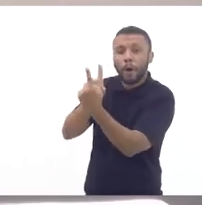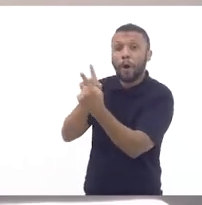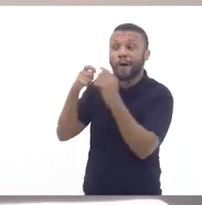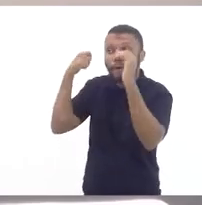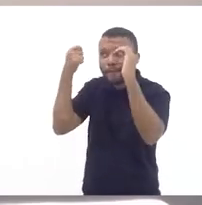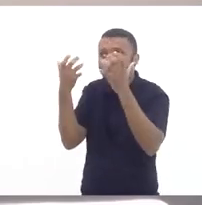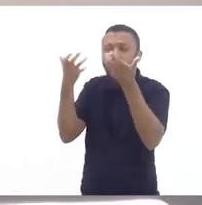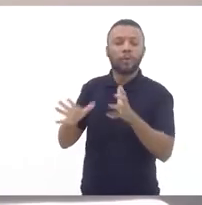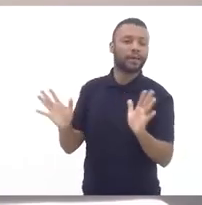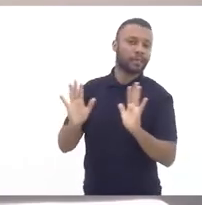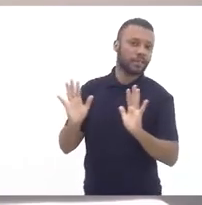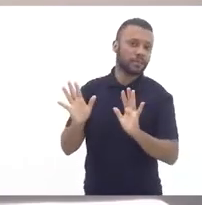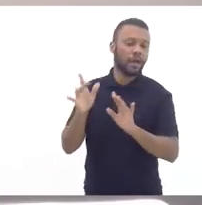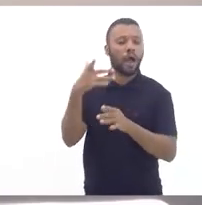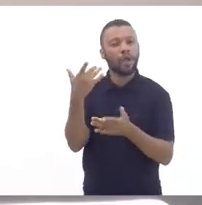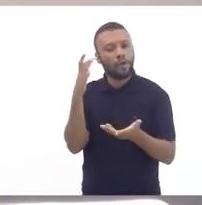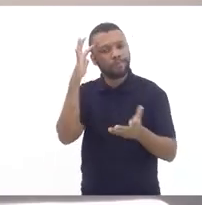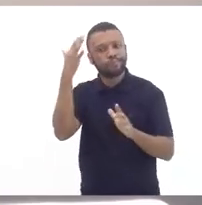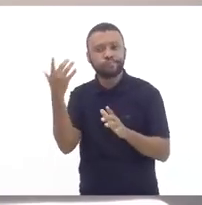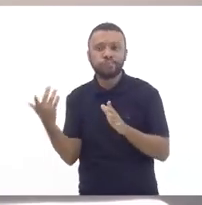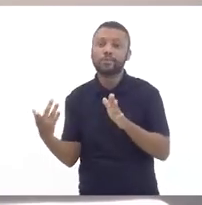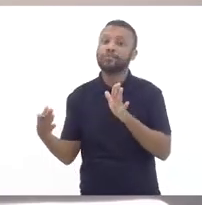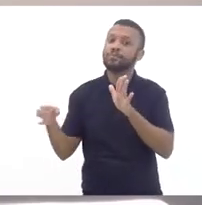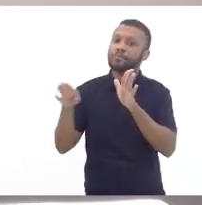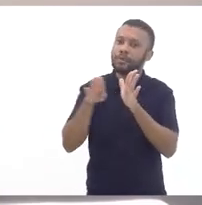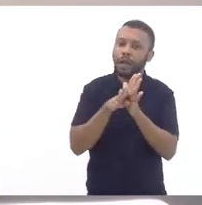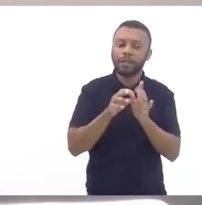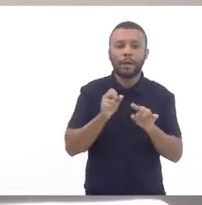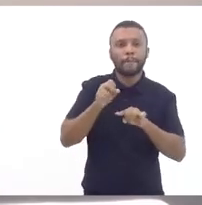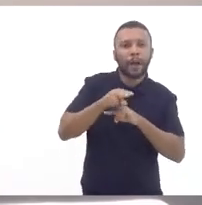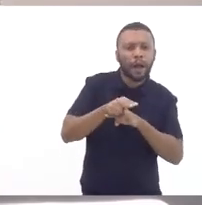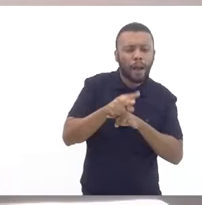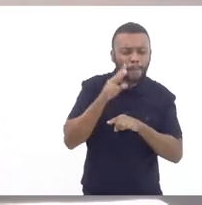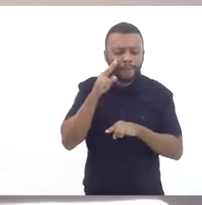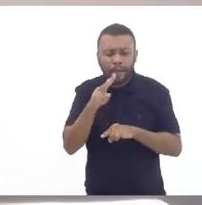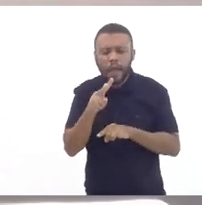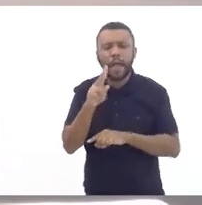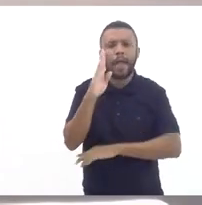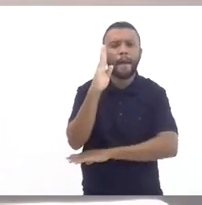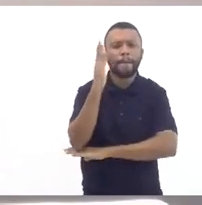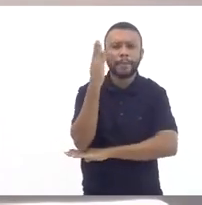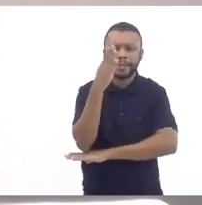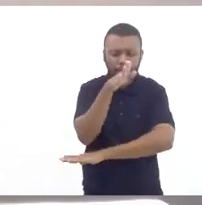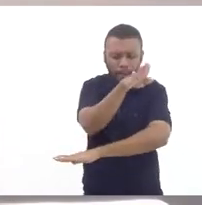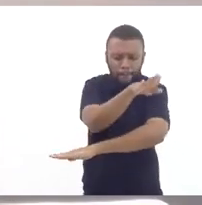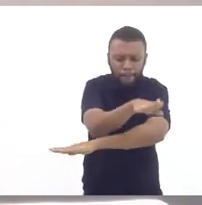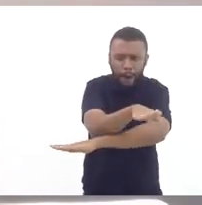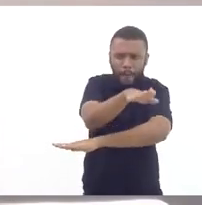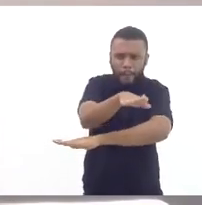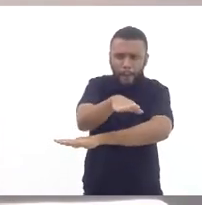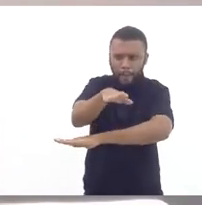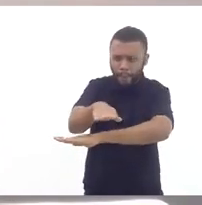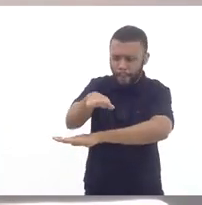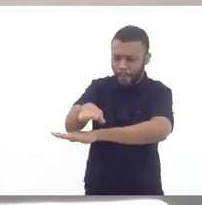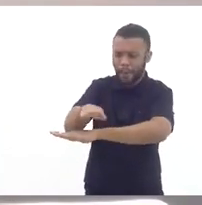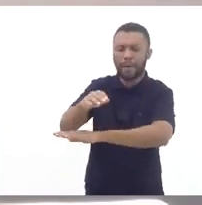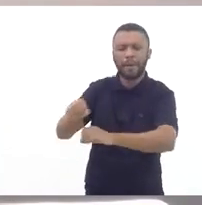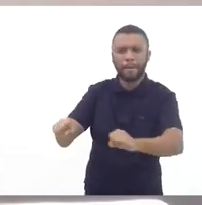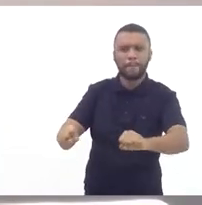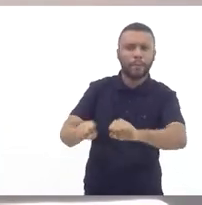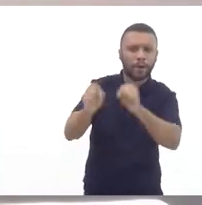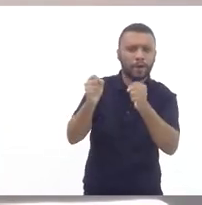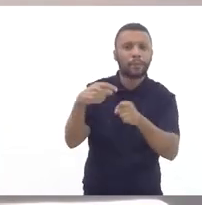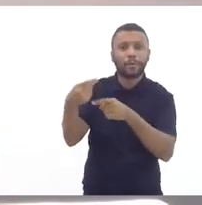na estação, eu desci na rede para ver os dormentes de perto e ver a precariedade. Depois parei em Benjamin do